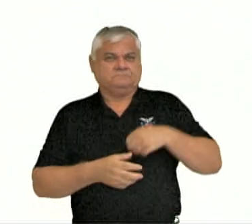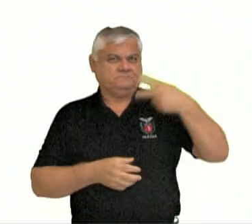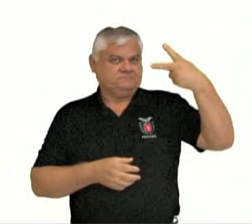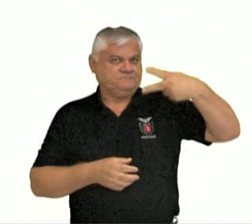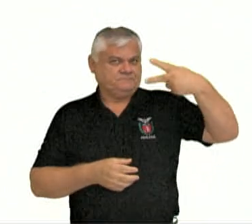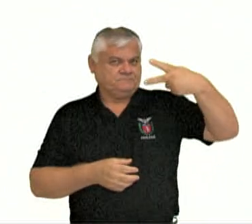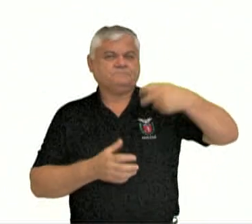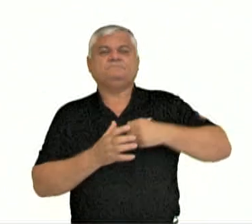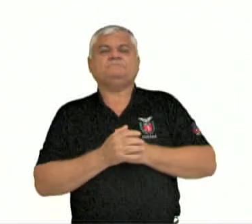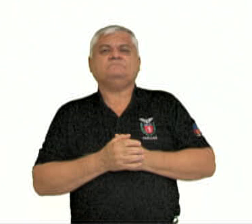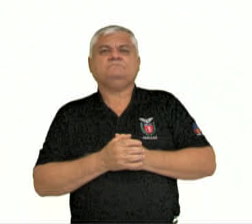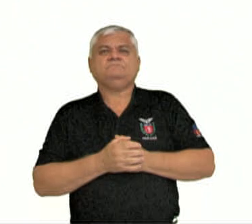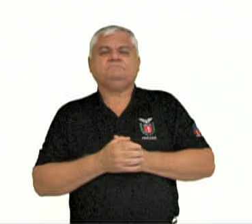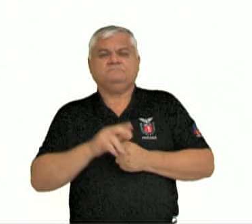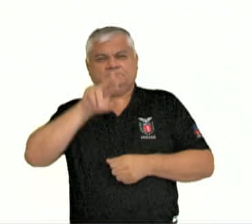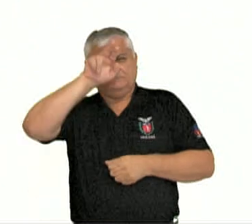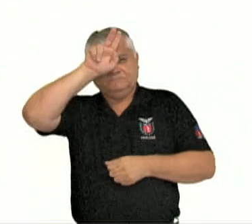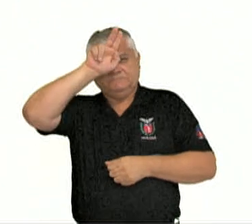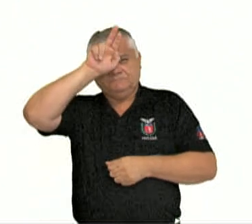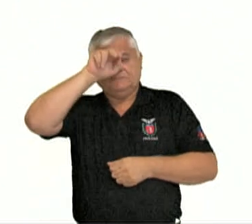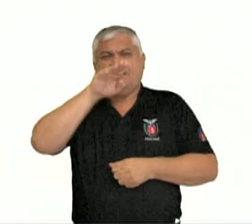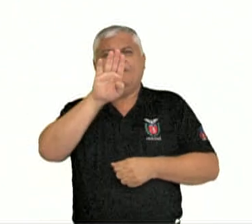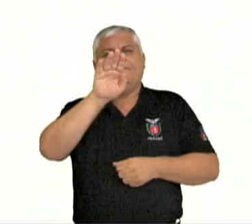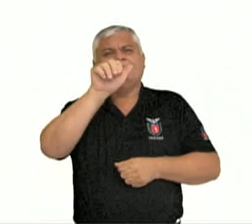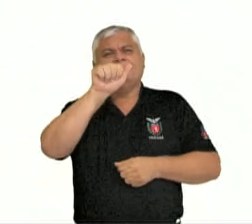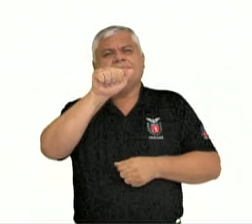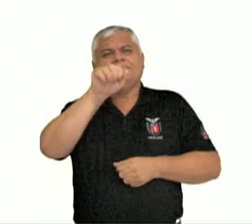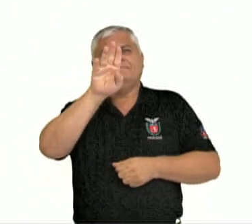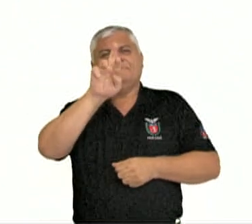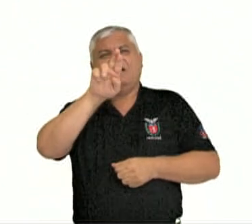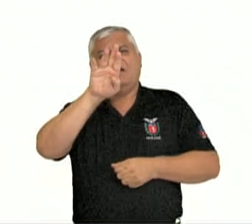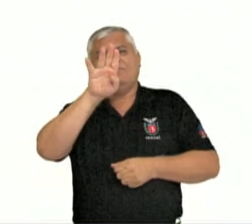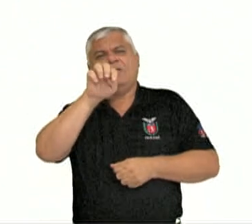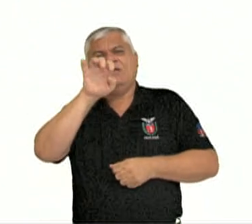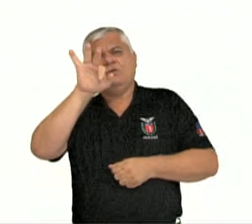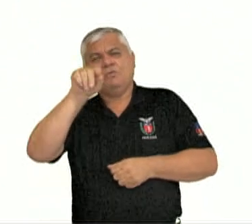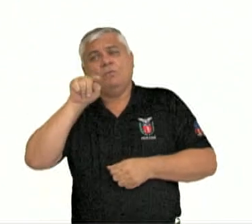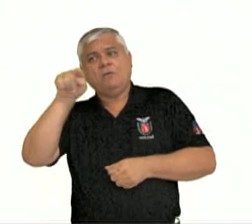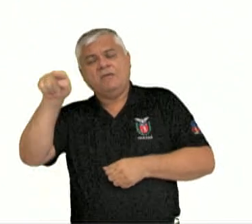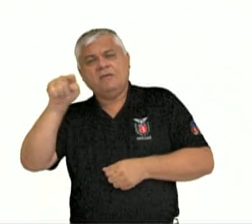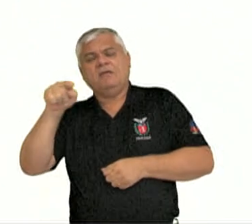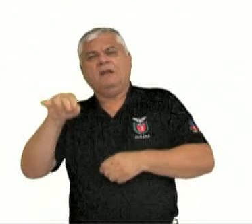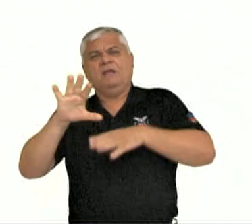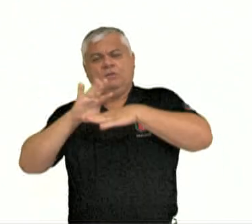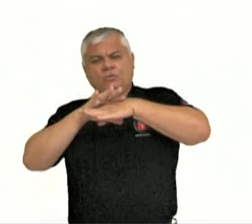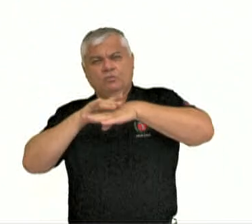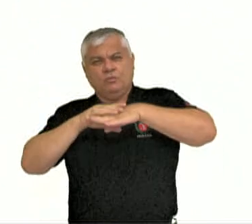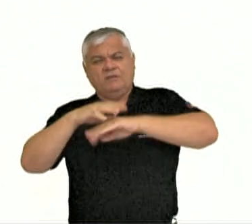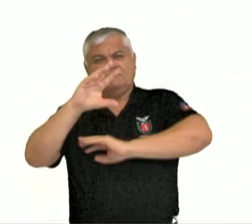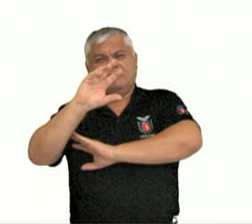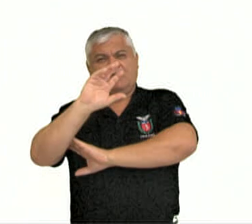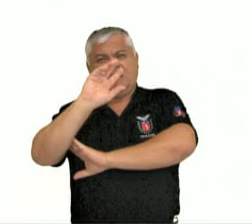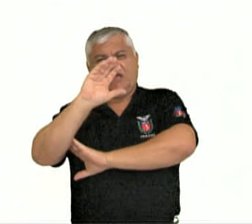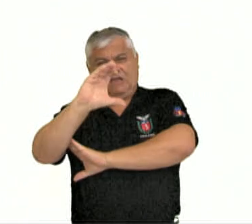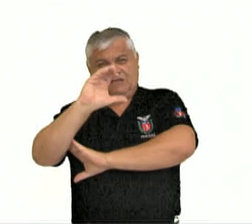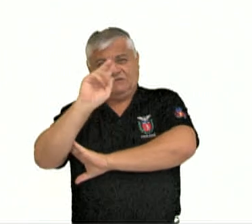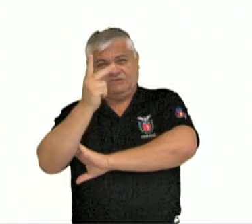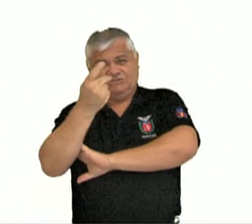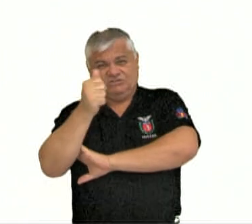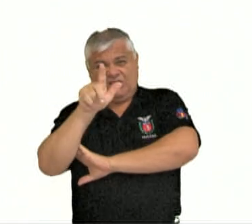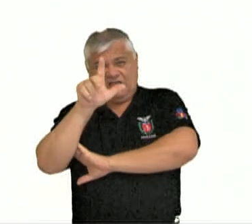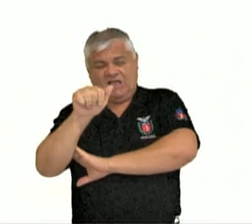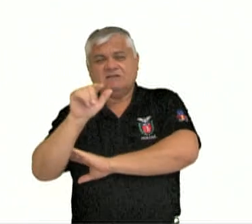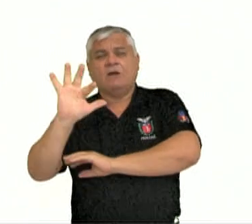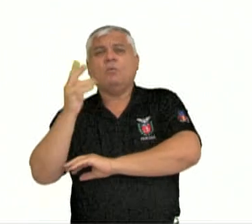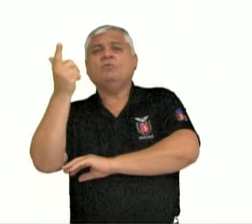2 fala sobre o barbeiro, né, a doença de Chagas. Ele é o transmissor de um parasita que causa uma doença no homem.